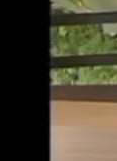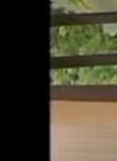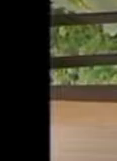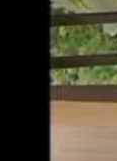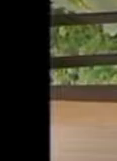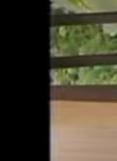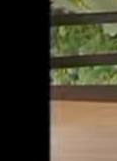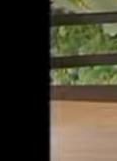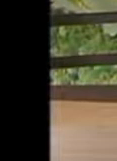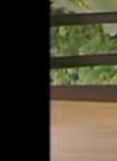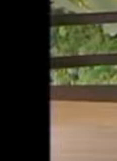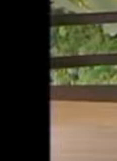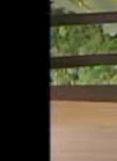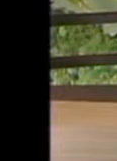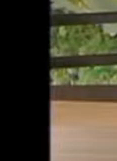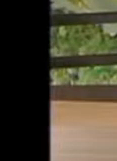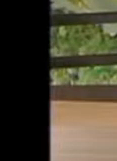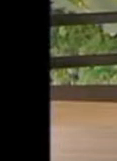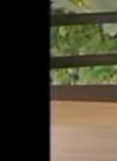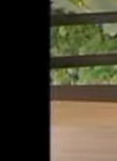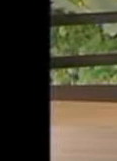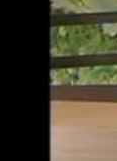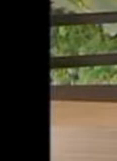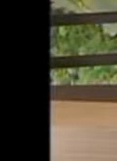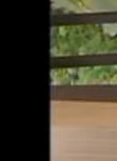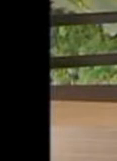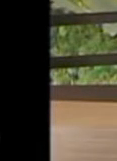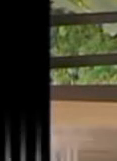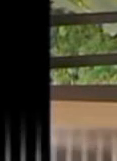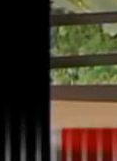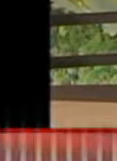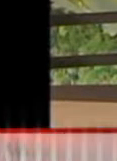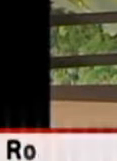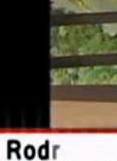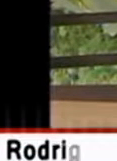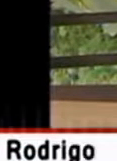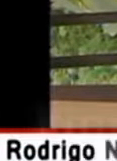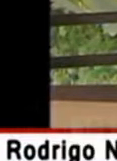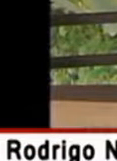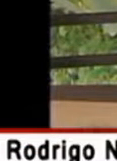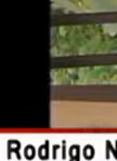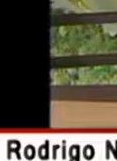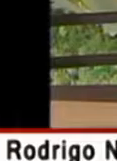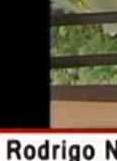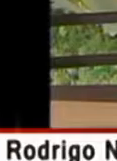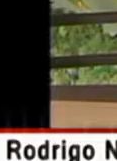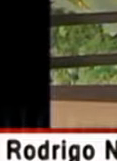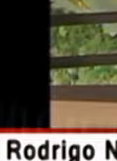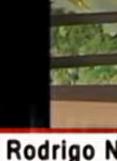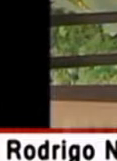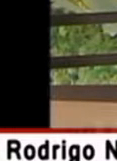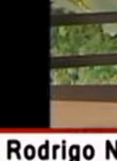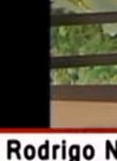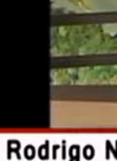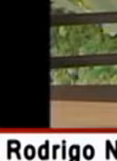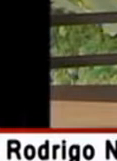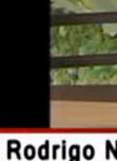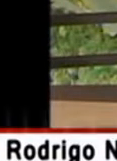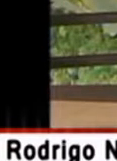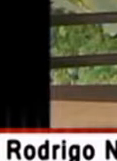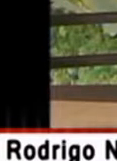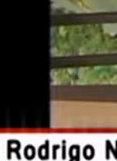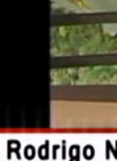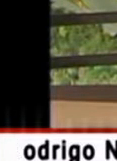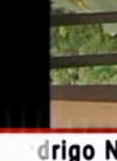o governo federal também anunciou uma série de alterações no programa minha casa minha vida entre elas a partir de